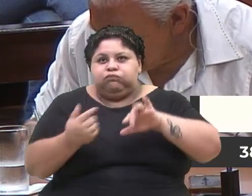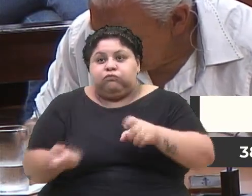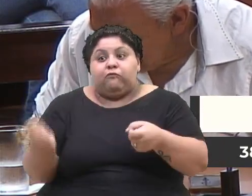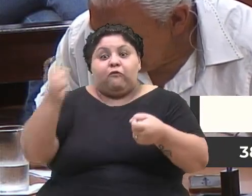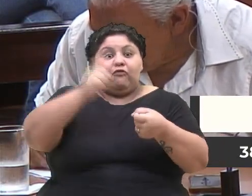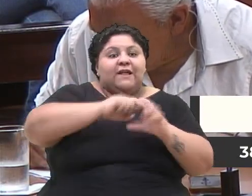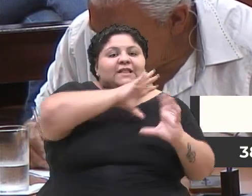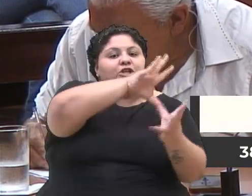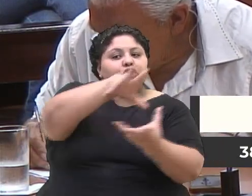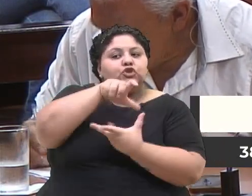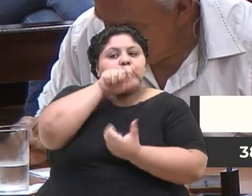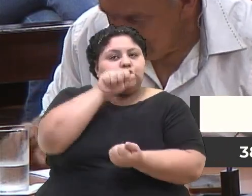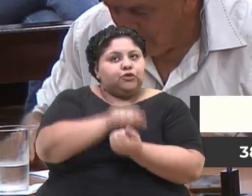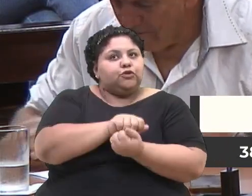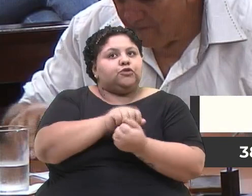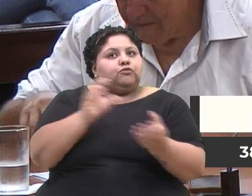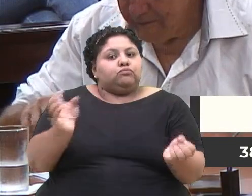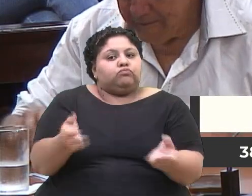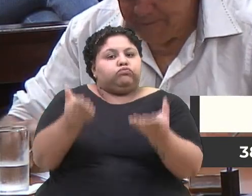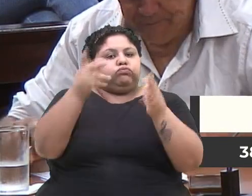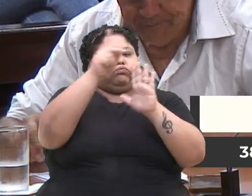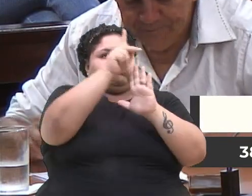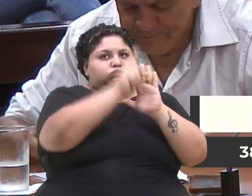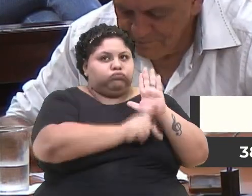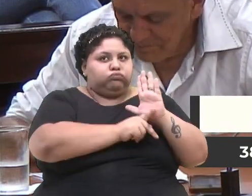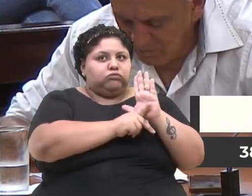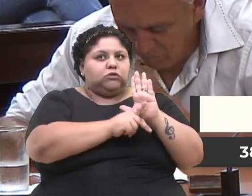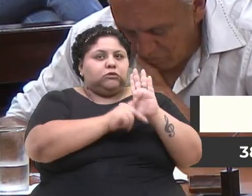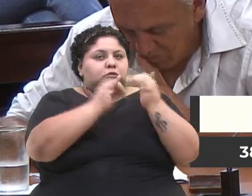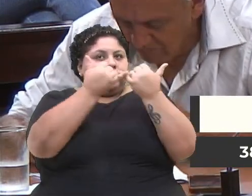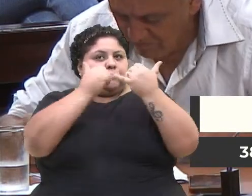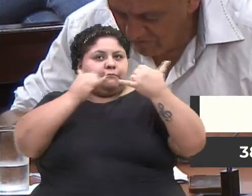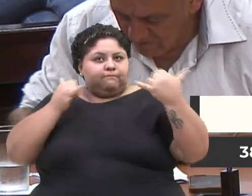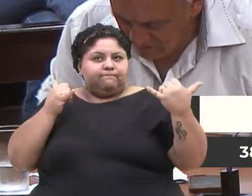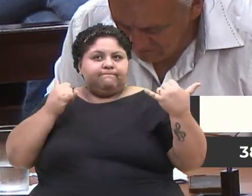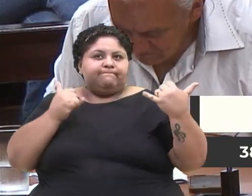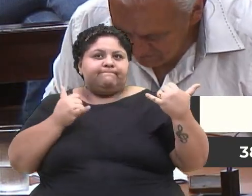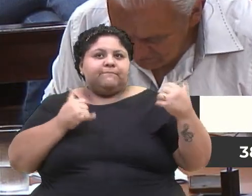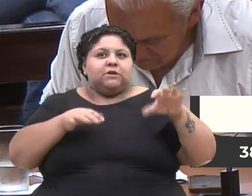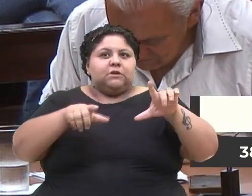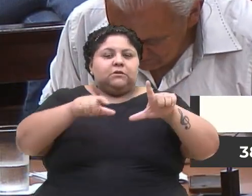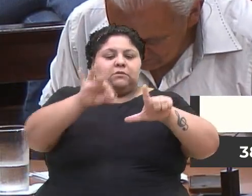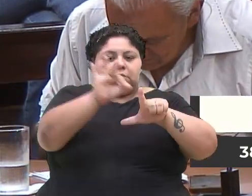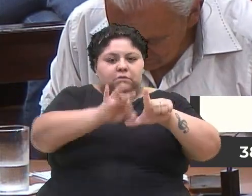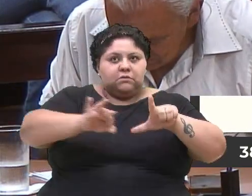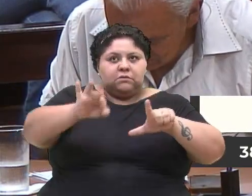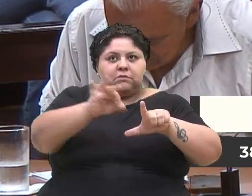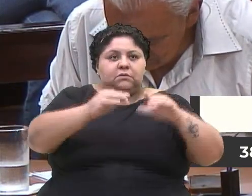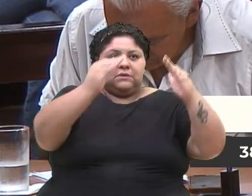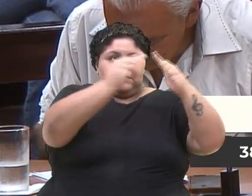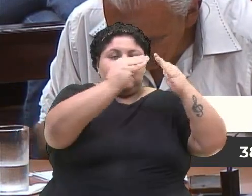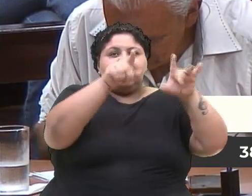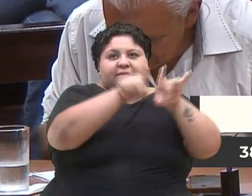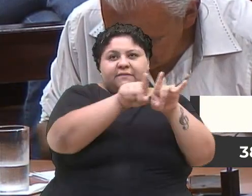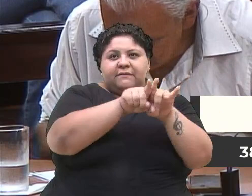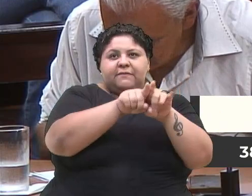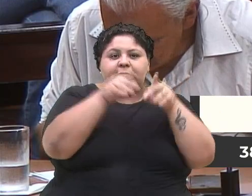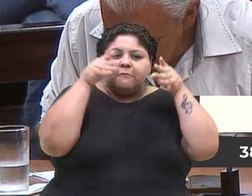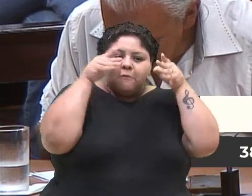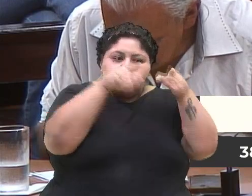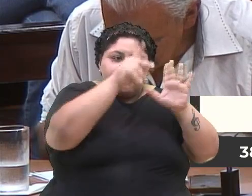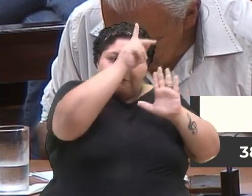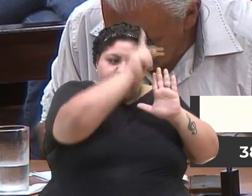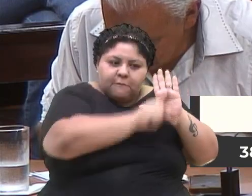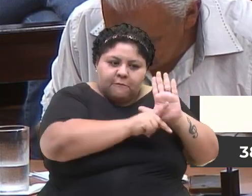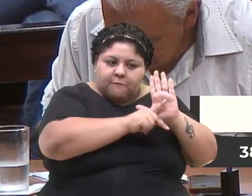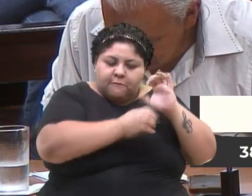limpa, onde desenvolve projetos de subestação elétrica, projetos elétricos comerciais e residenciais. Está focado em projetos de instalação